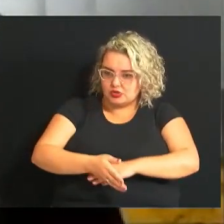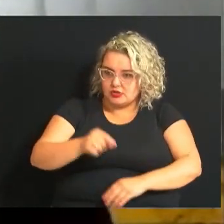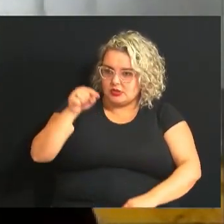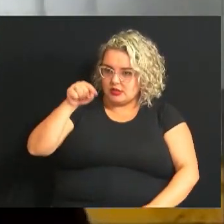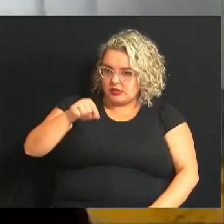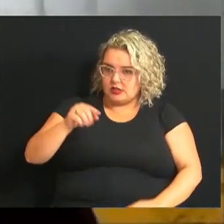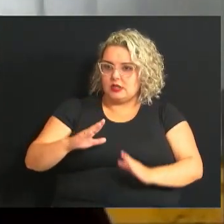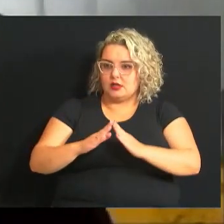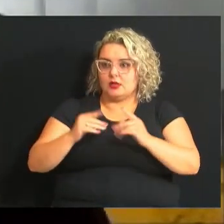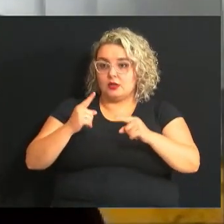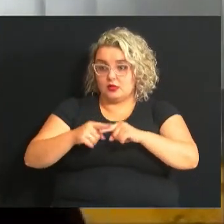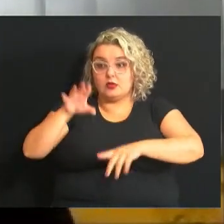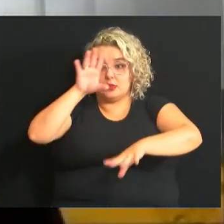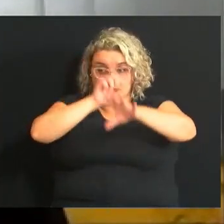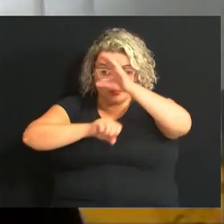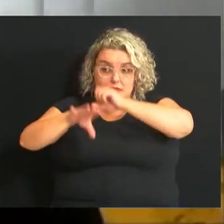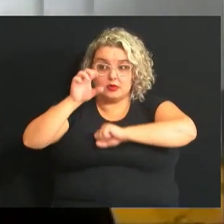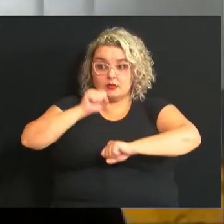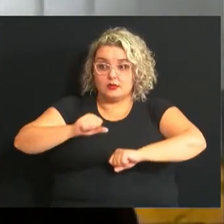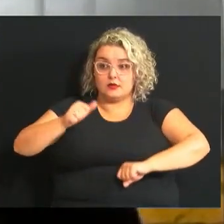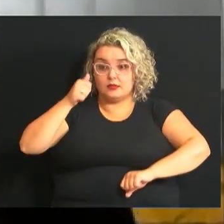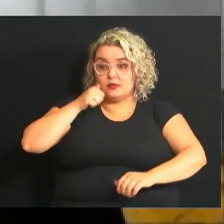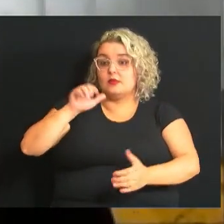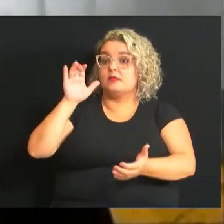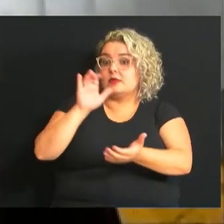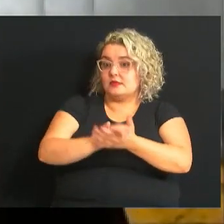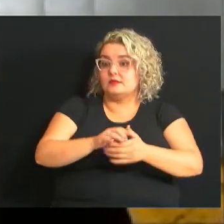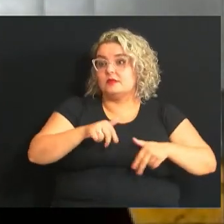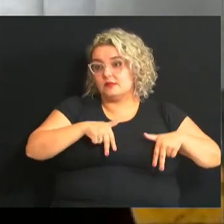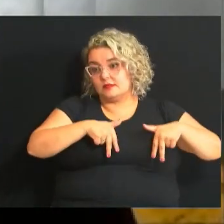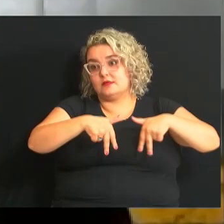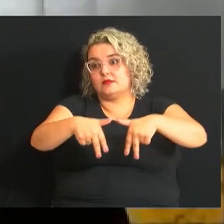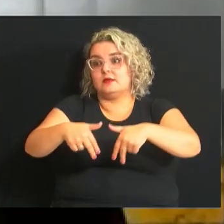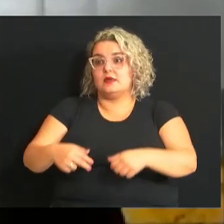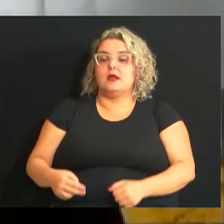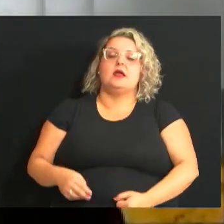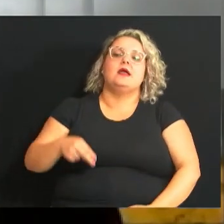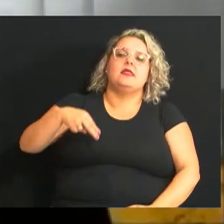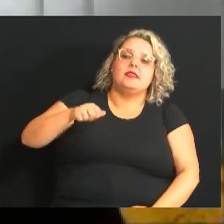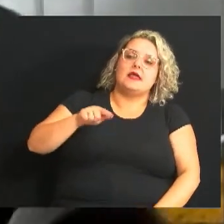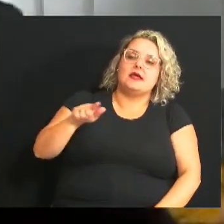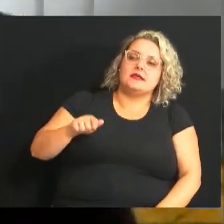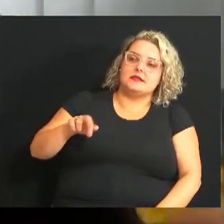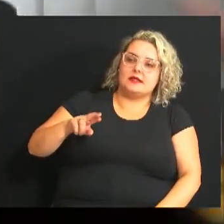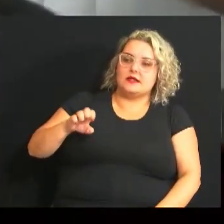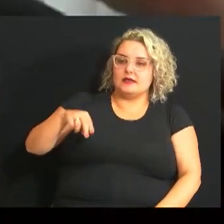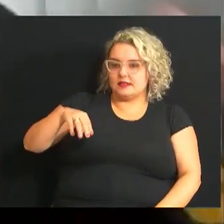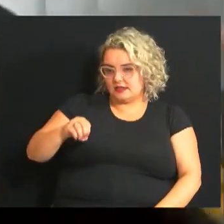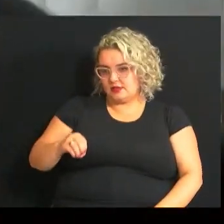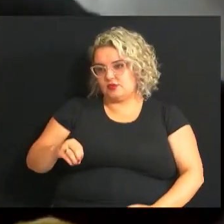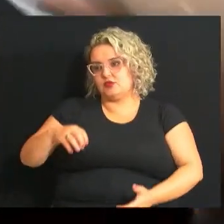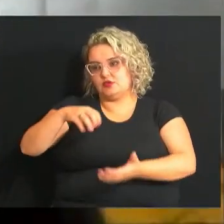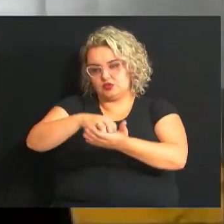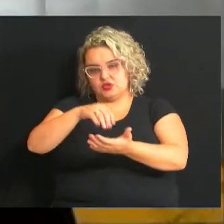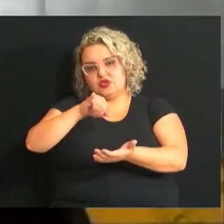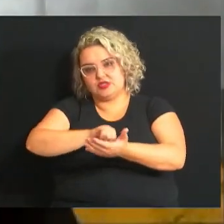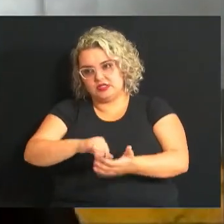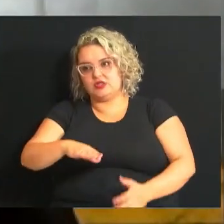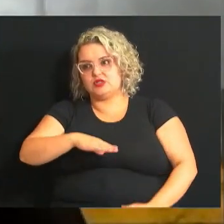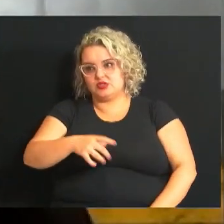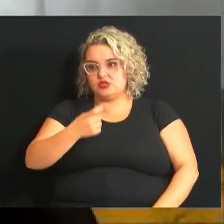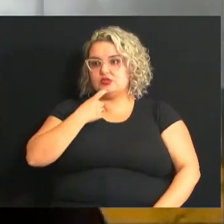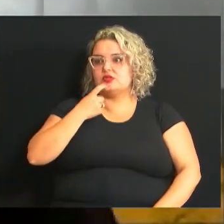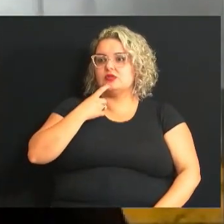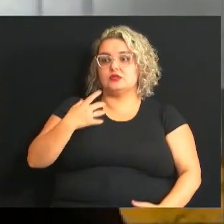aprendi muita coisa ali, minha esposa que me levou lá, na Nazareno Central de Campinas, eu aprendi muita coisa ali nesses momentos de lutas, de